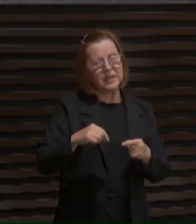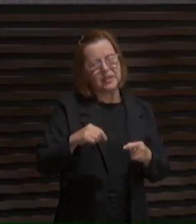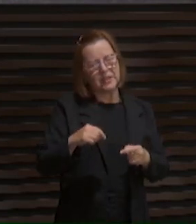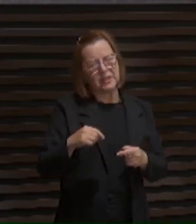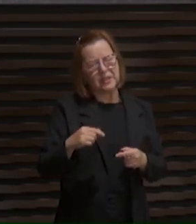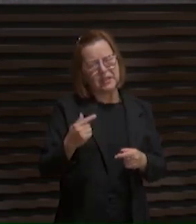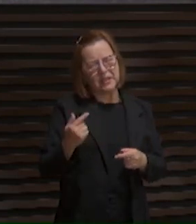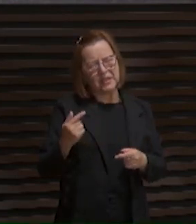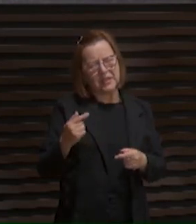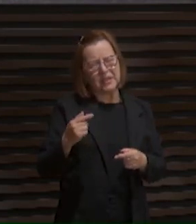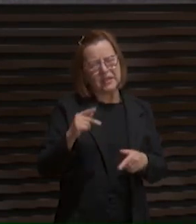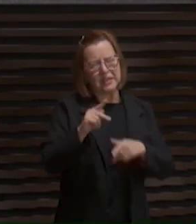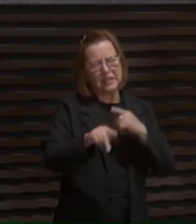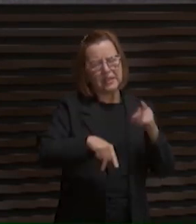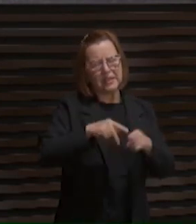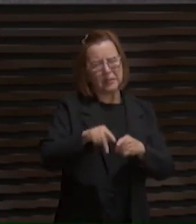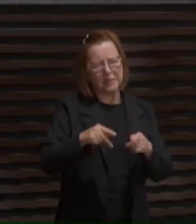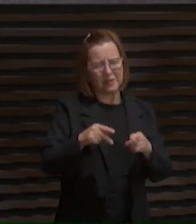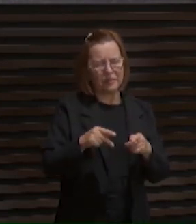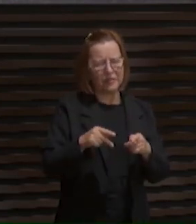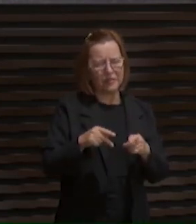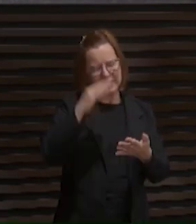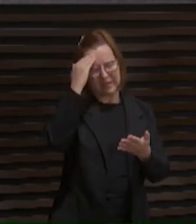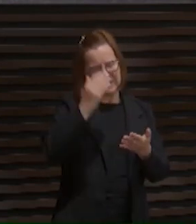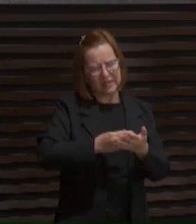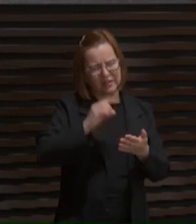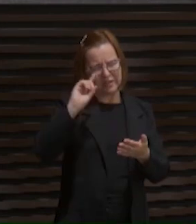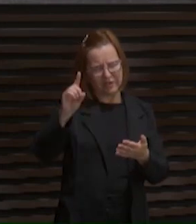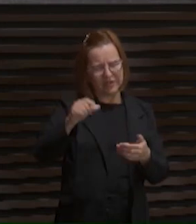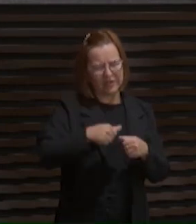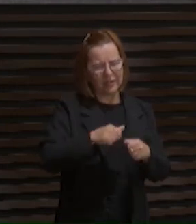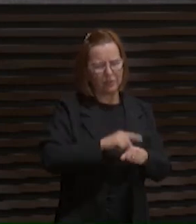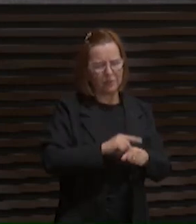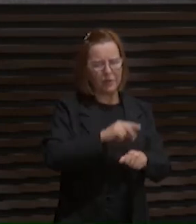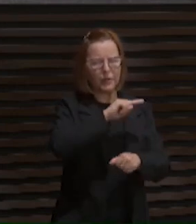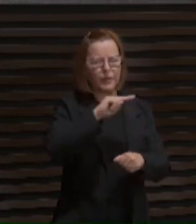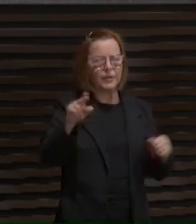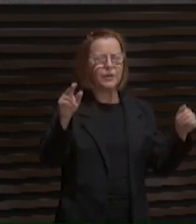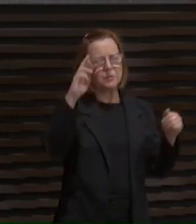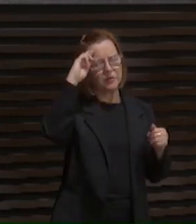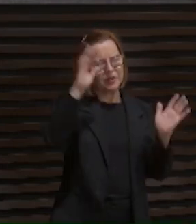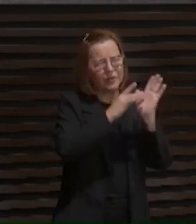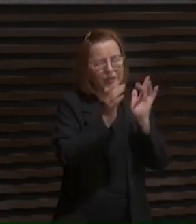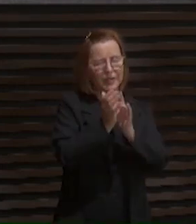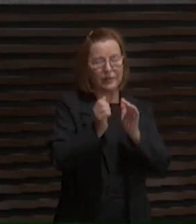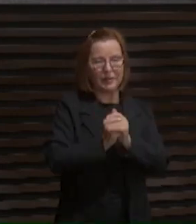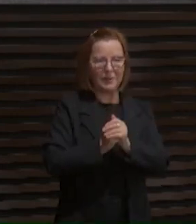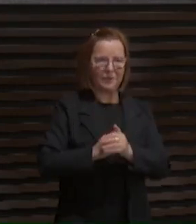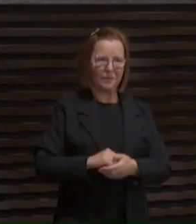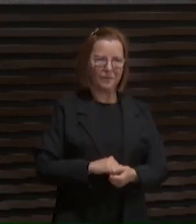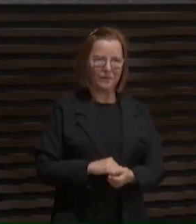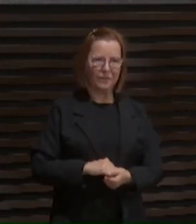não Te conhecem, que eles sejam levados a Ti nesse momento. E é no nome do Senhor Jesus que a gente ora. Amém.